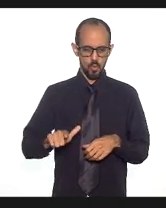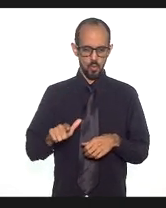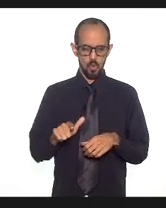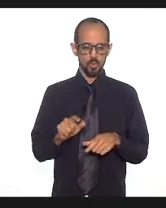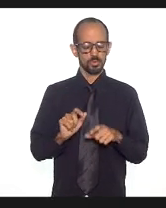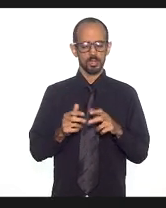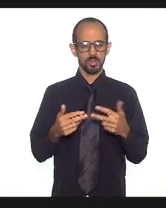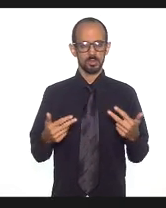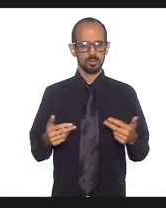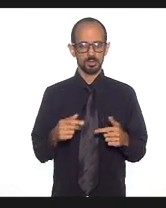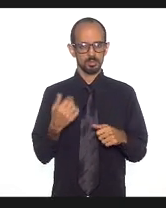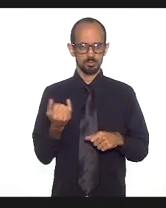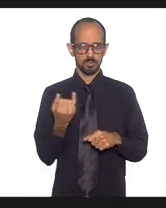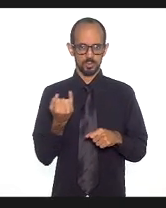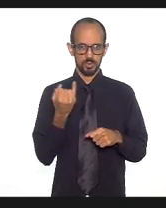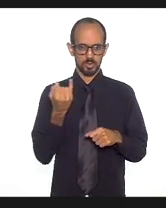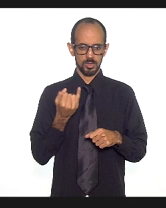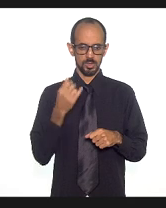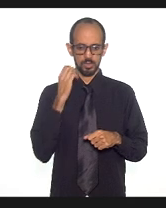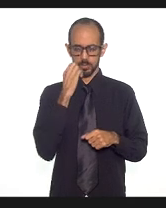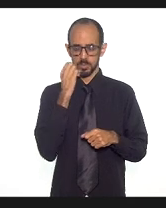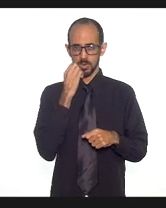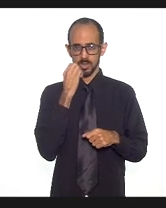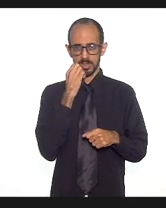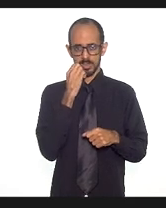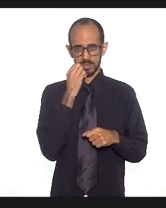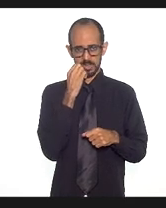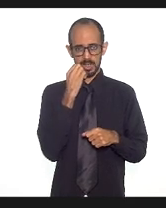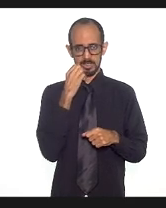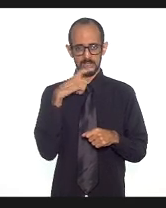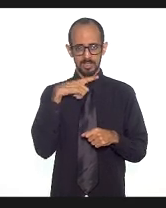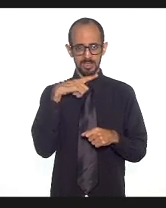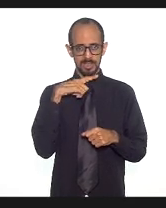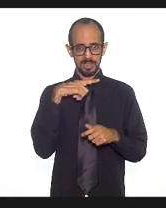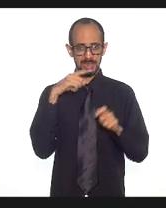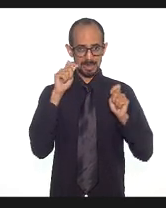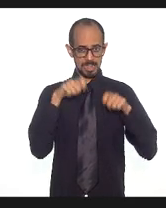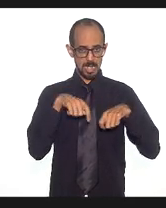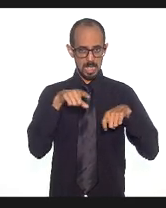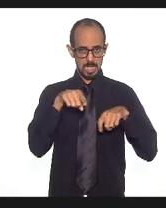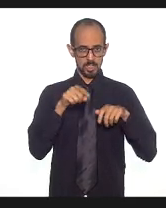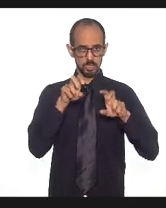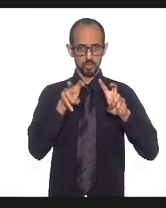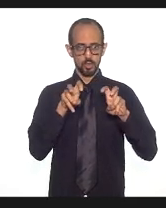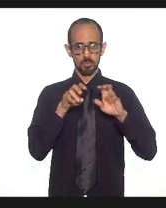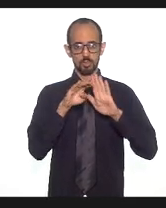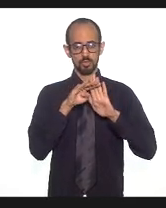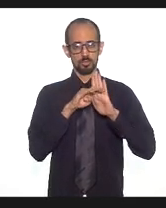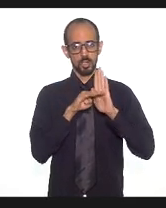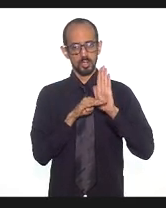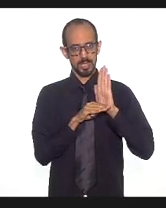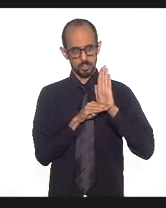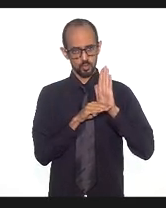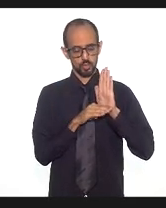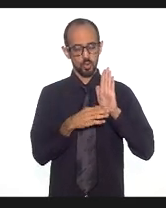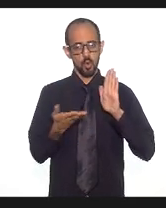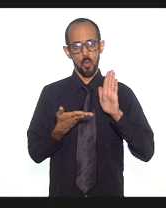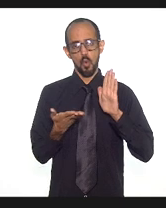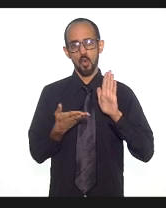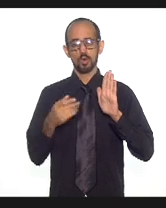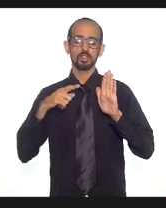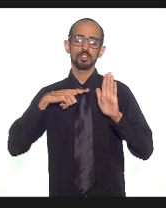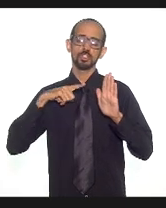Uma outra oportunidade que identificamos é com relação aos processos, né? A gente tem hoje